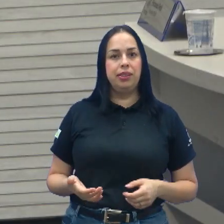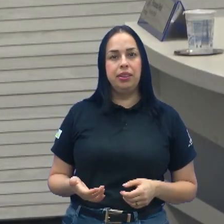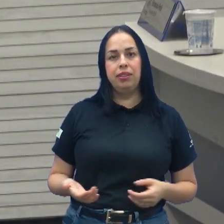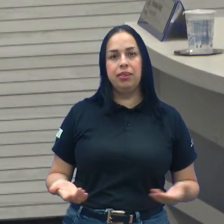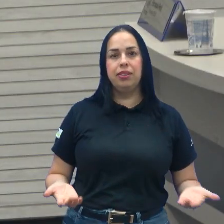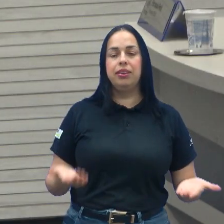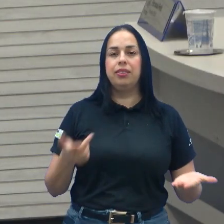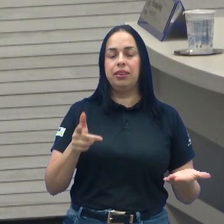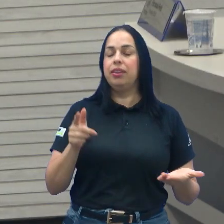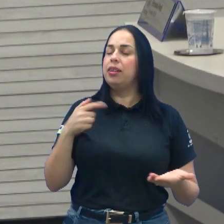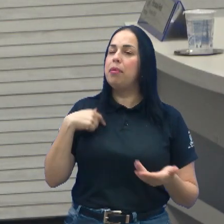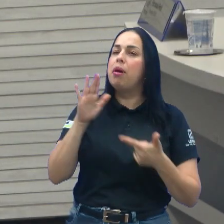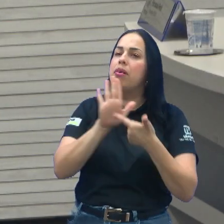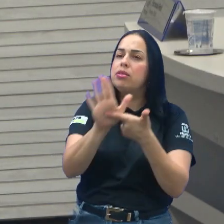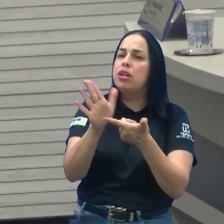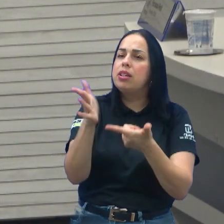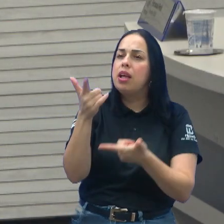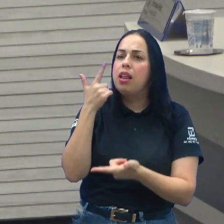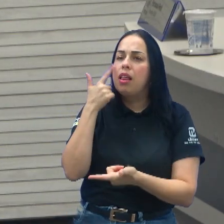competindo.